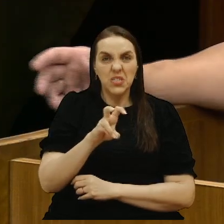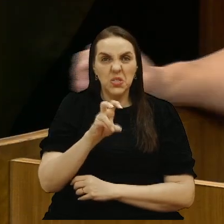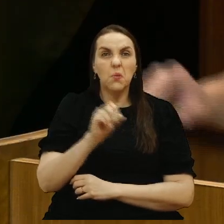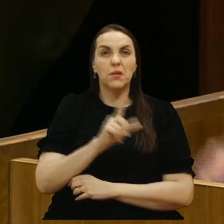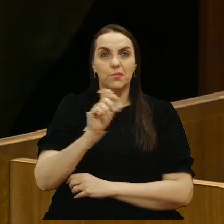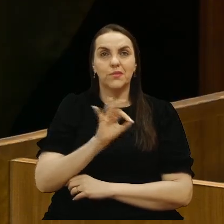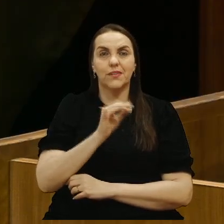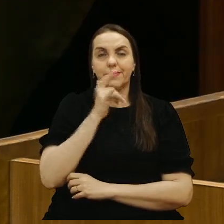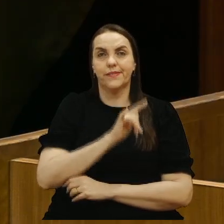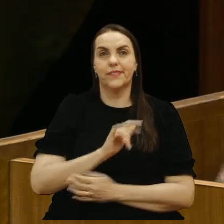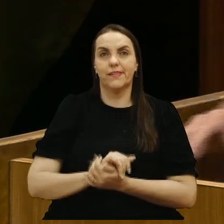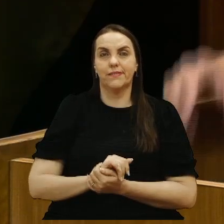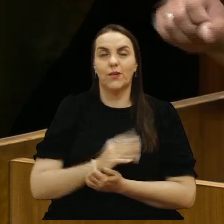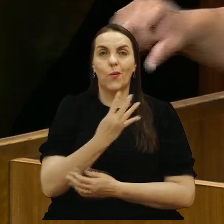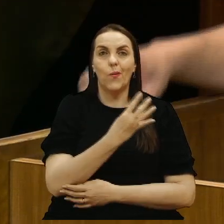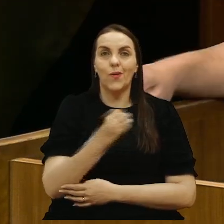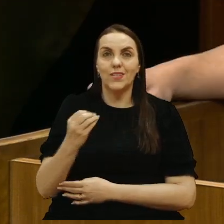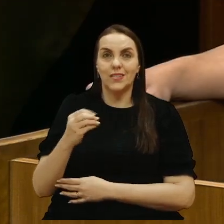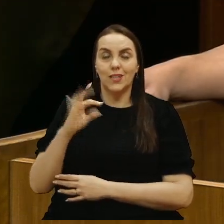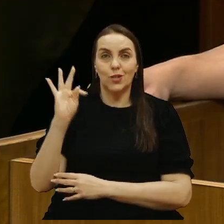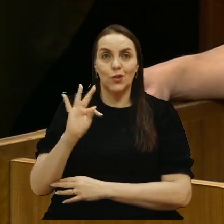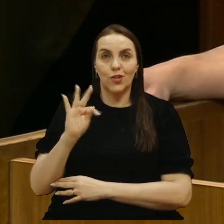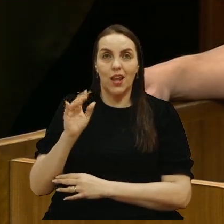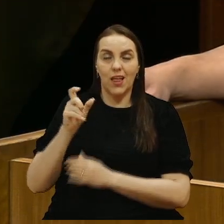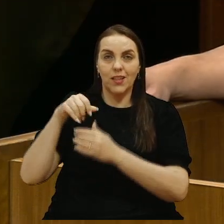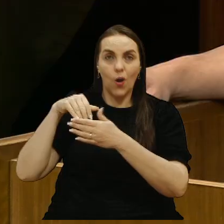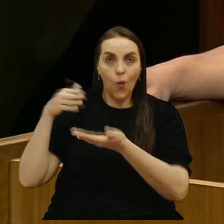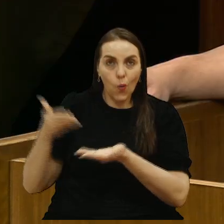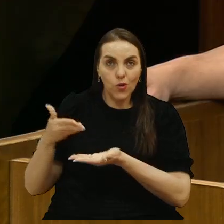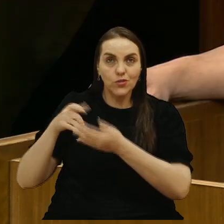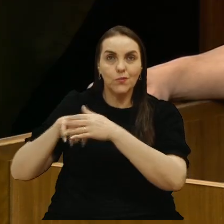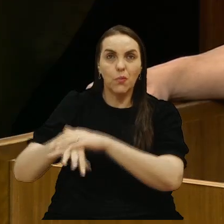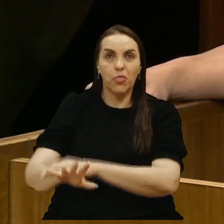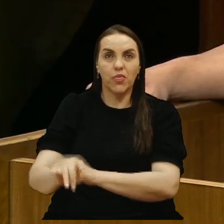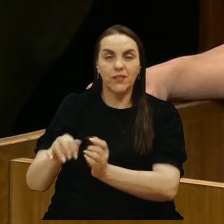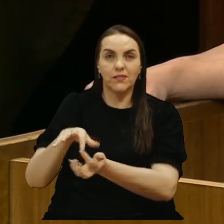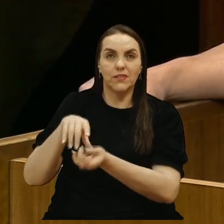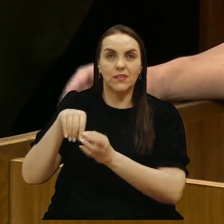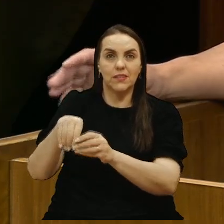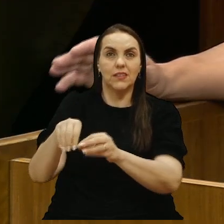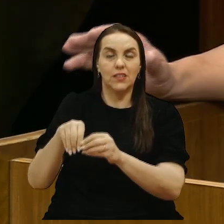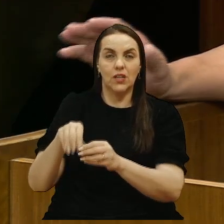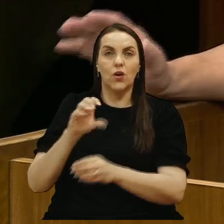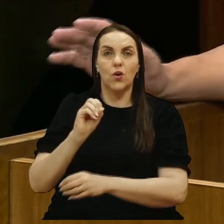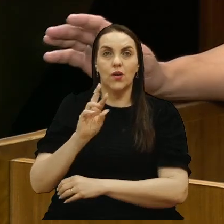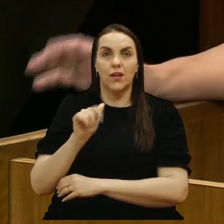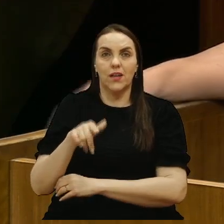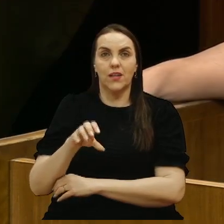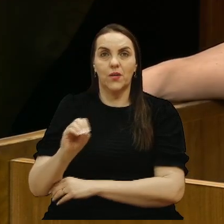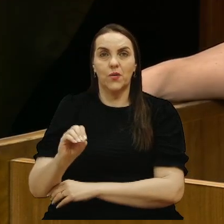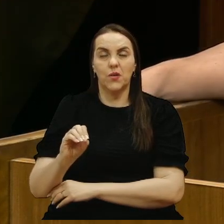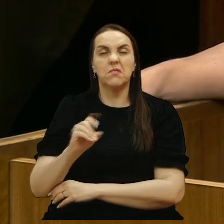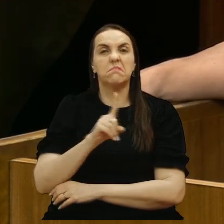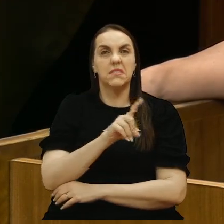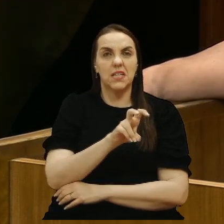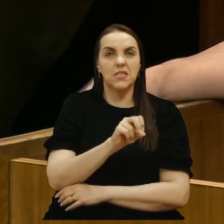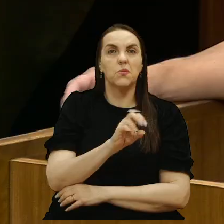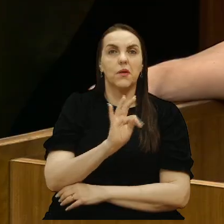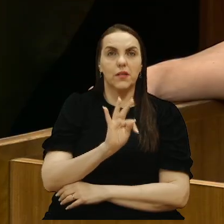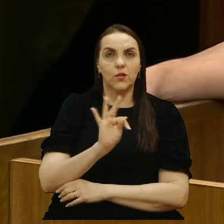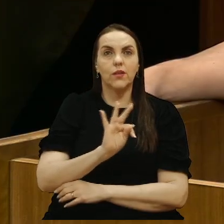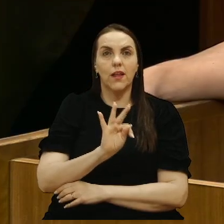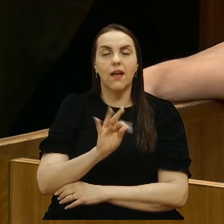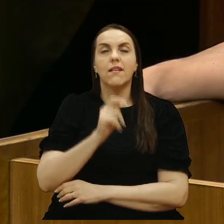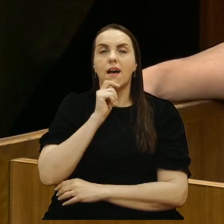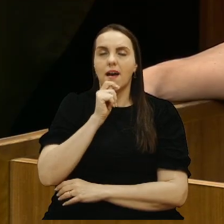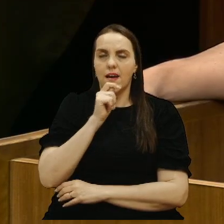Então, as 400 toneladas que hoje estão sendo enterradas de orgânico, podem ter certeza, pelo menos umas 150 toneladas lá